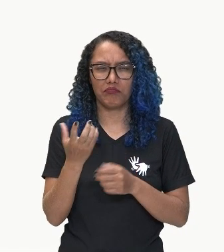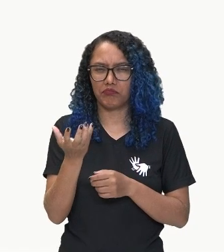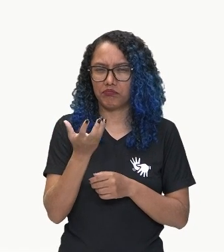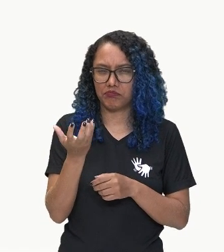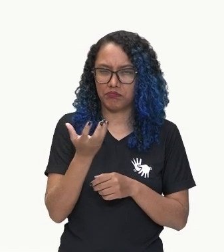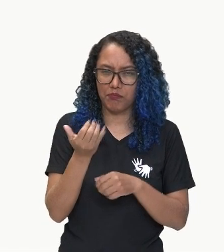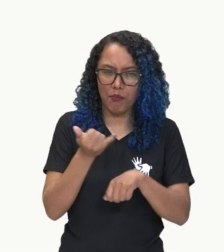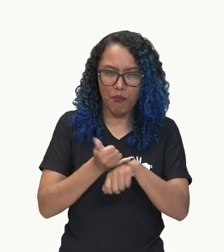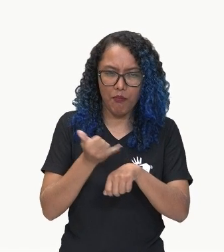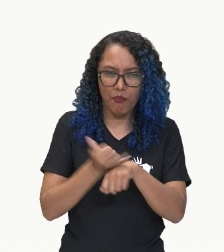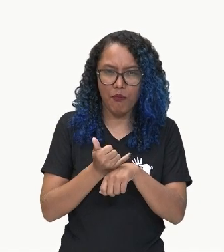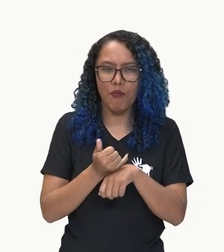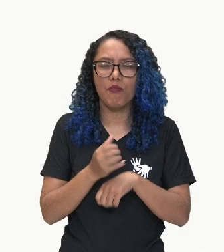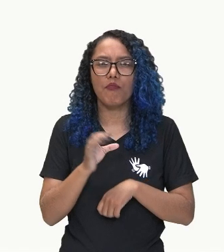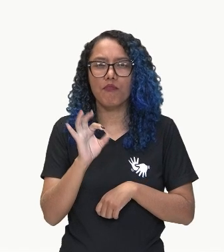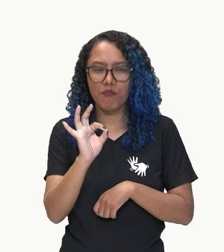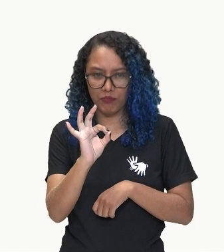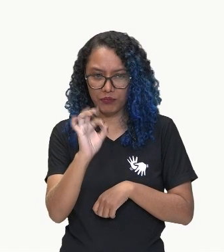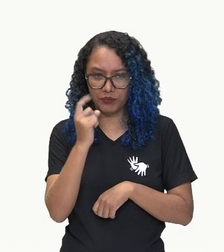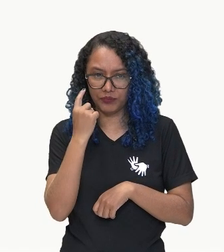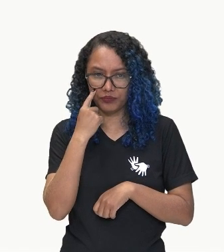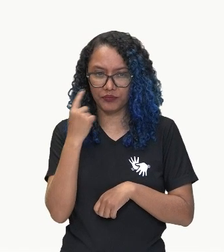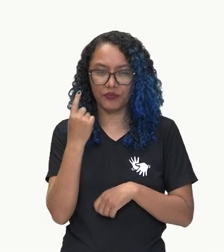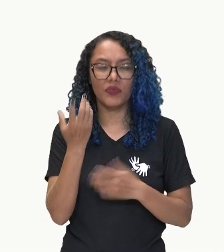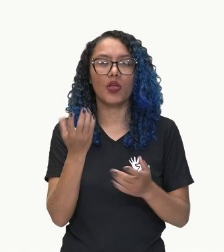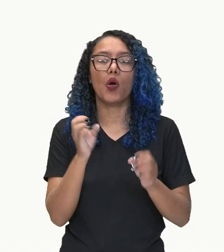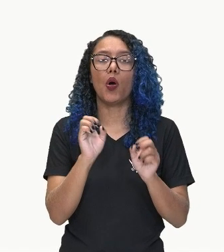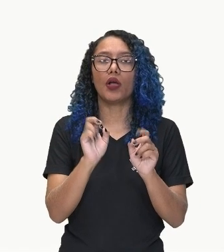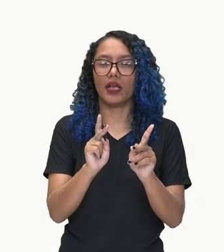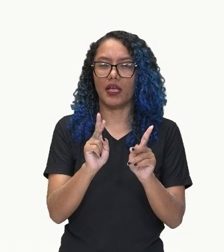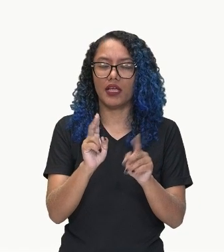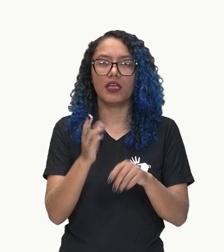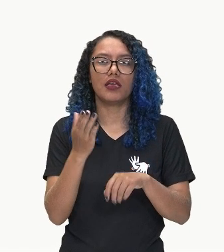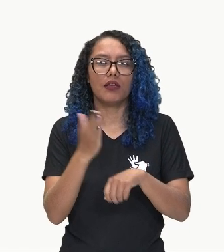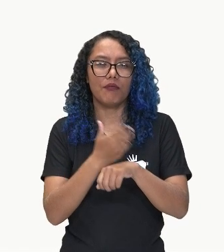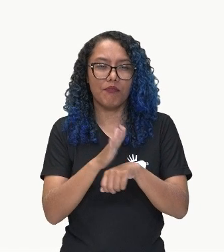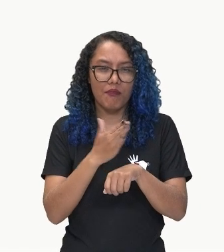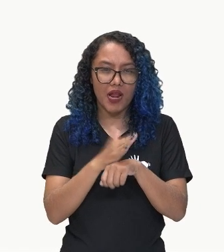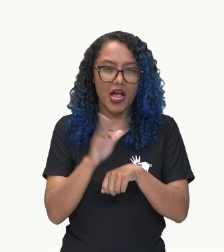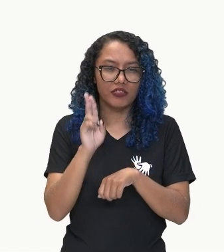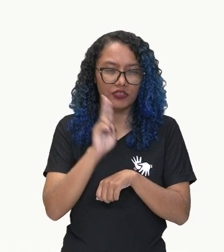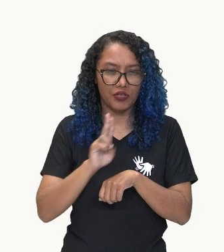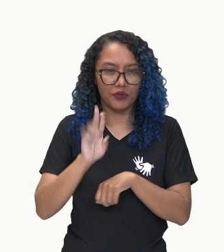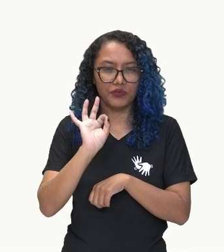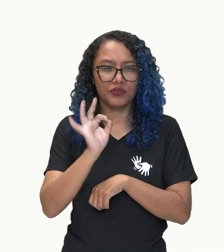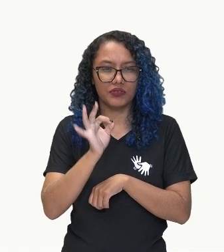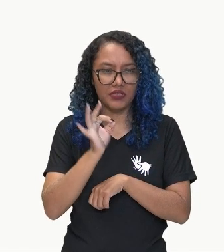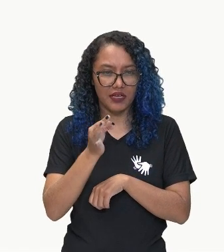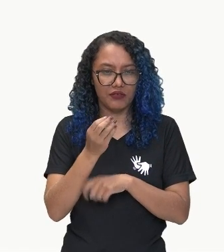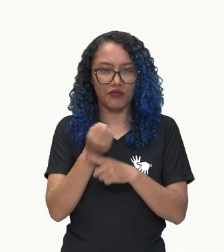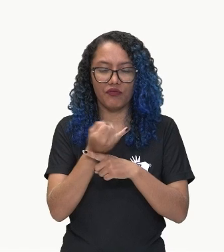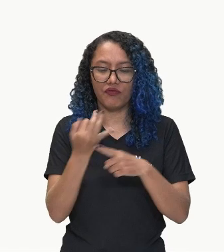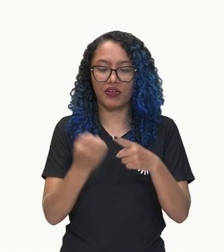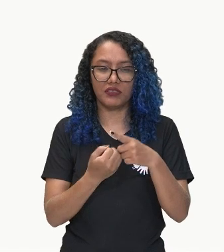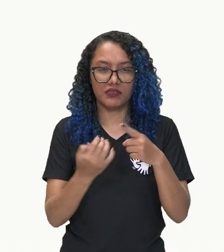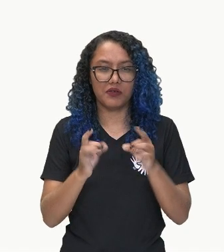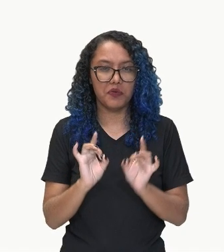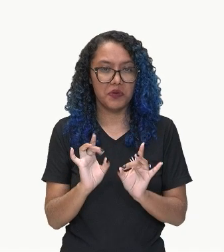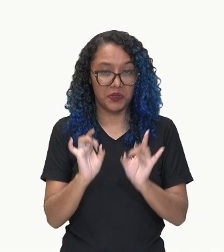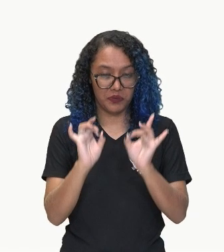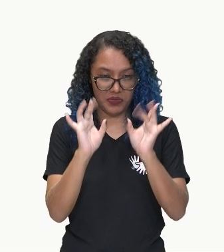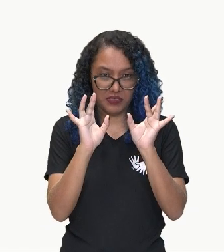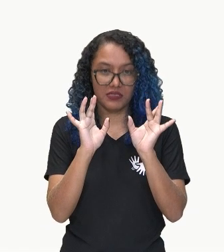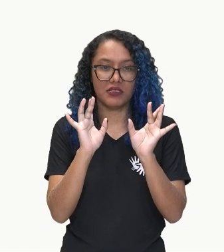de aplicação, não é? De frações decimais e especialmente de frações